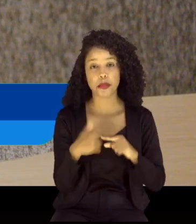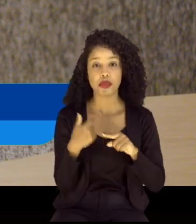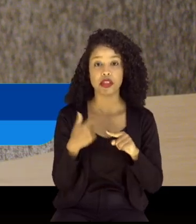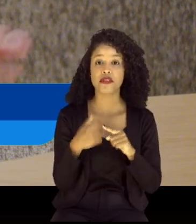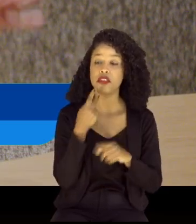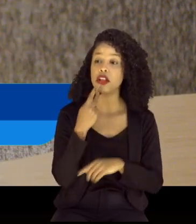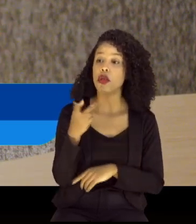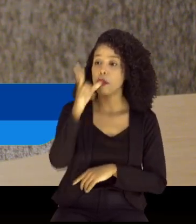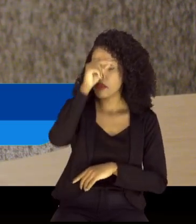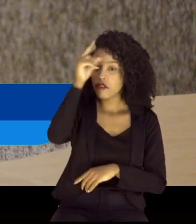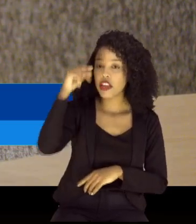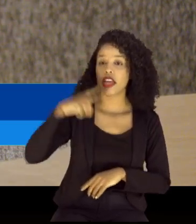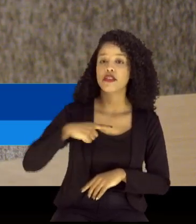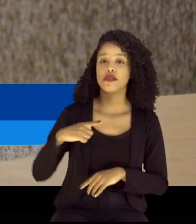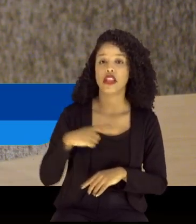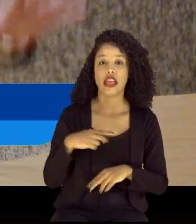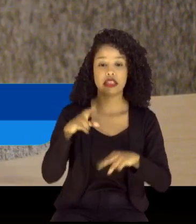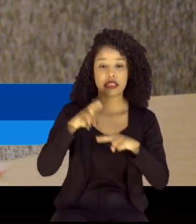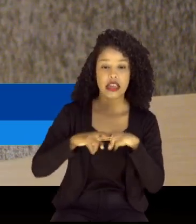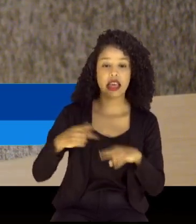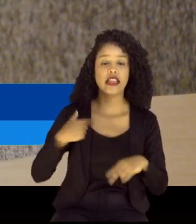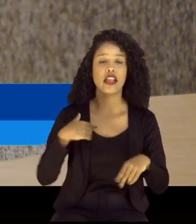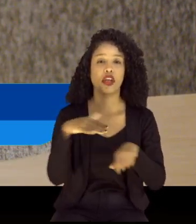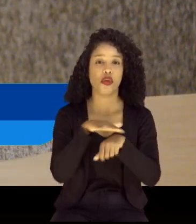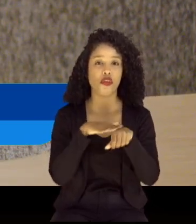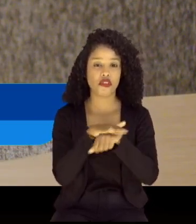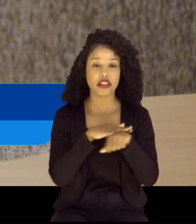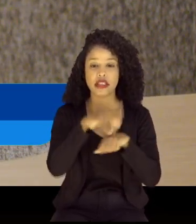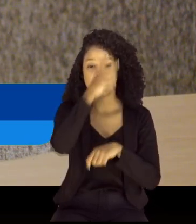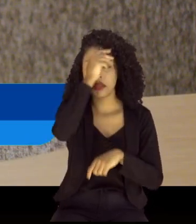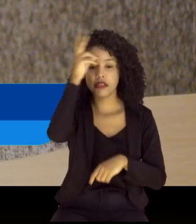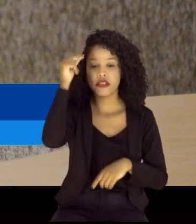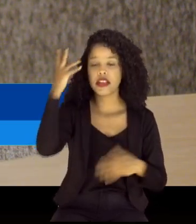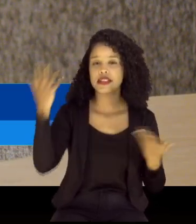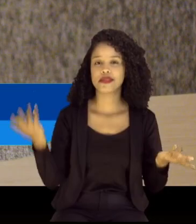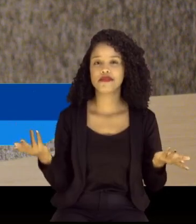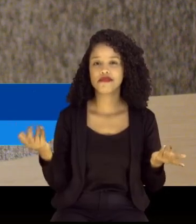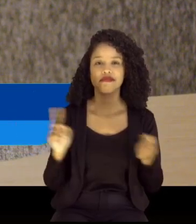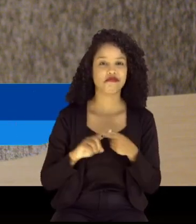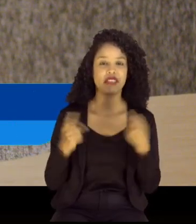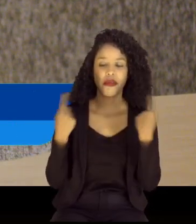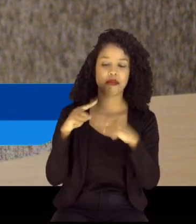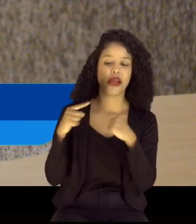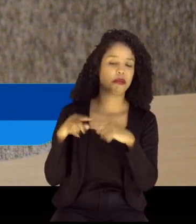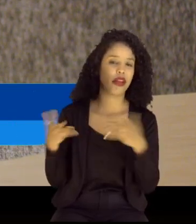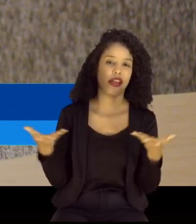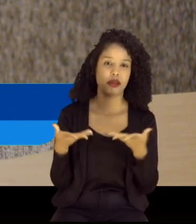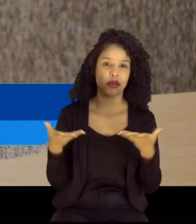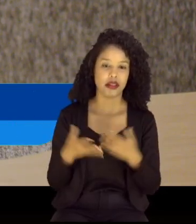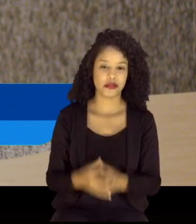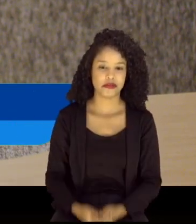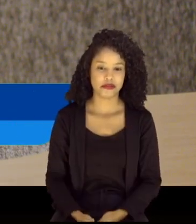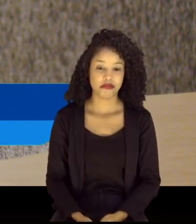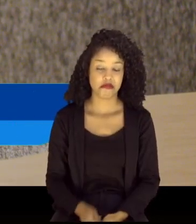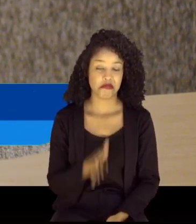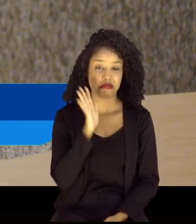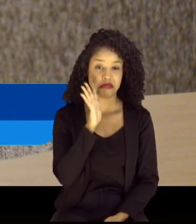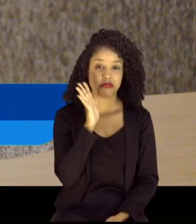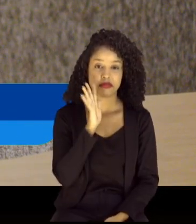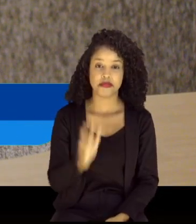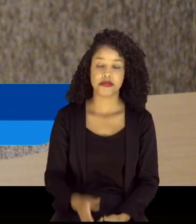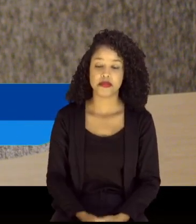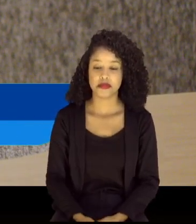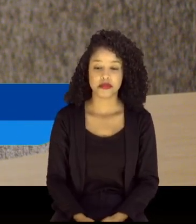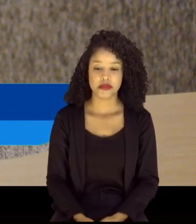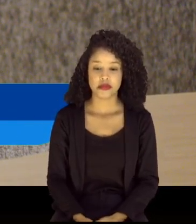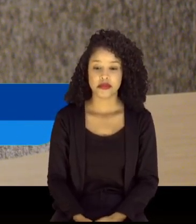aos prefeitos, vai ter assento, eu vou negociar tudo com o prefeito, pau na cabeça dos prefeitos. Está bacana.